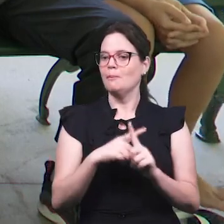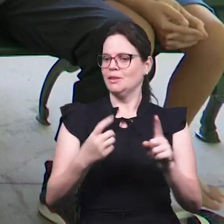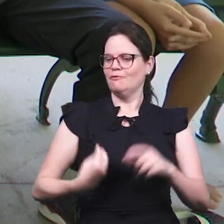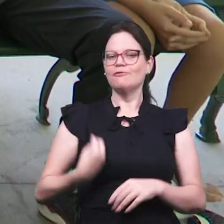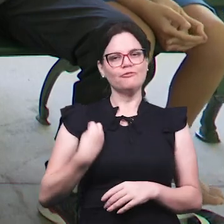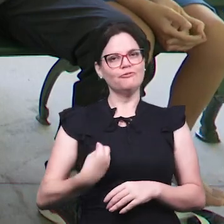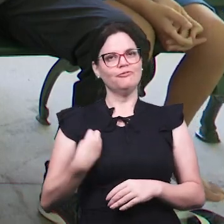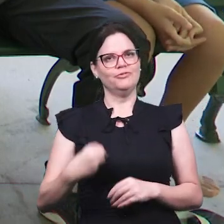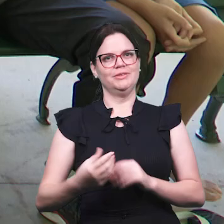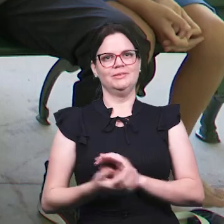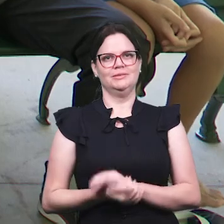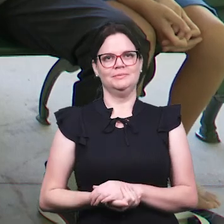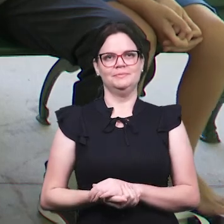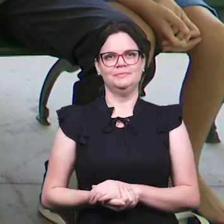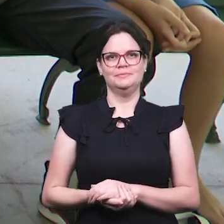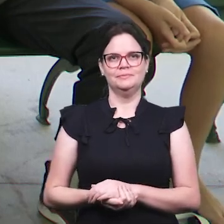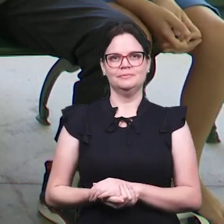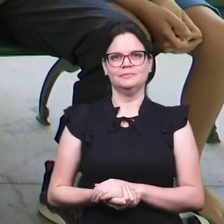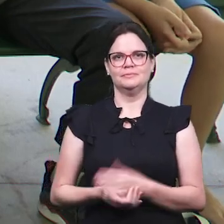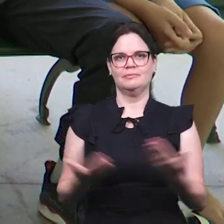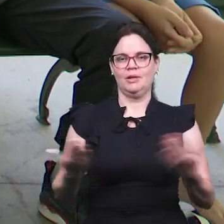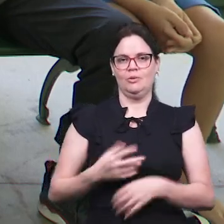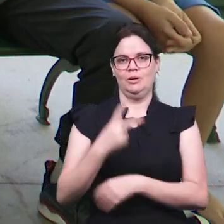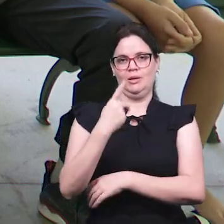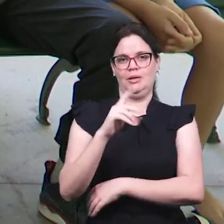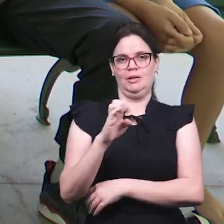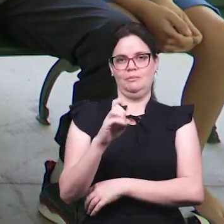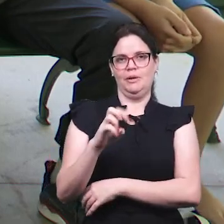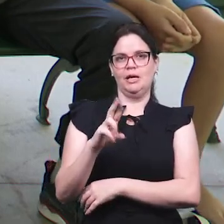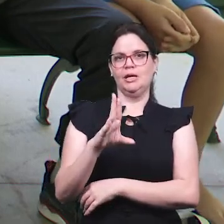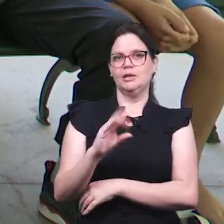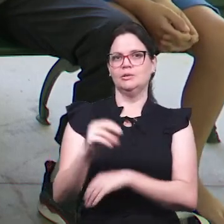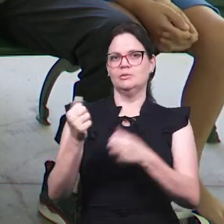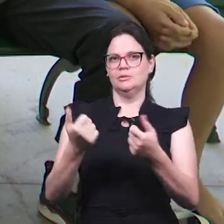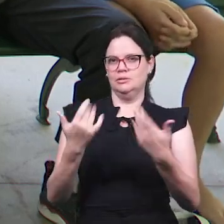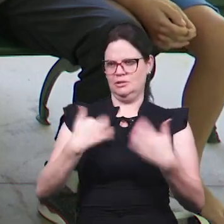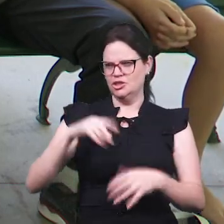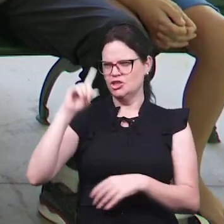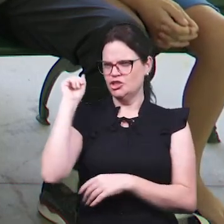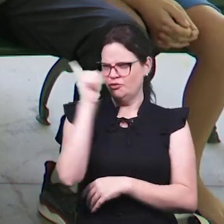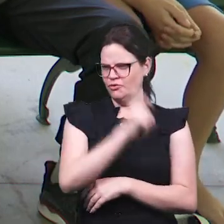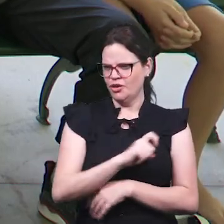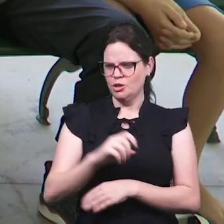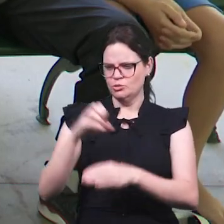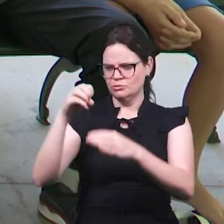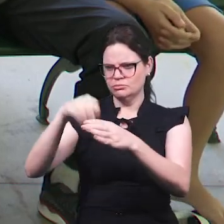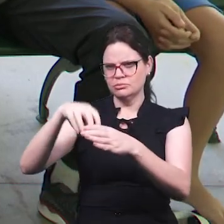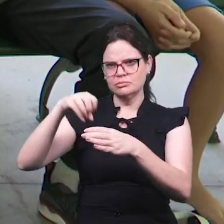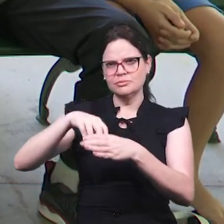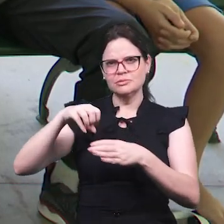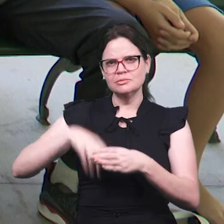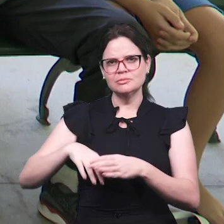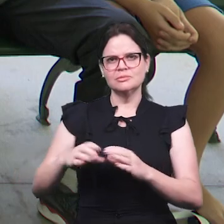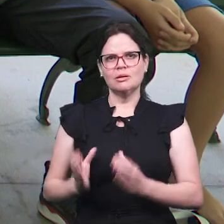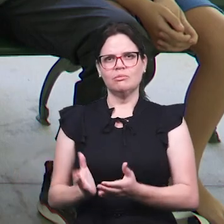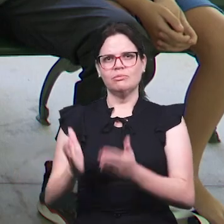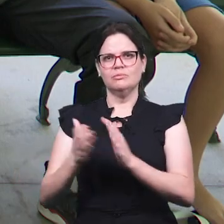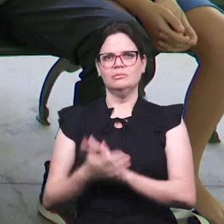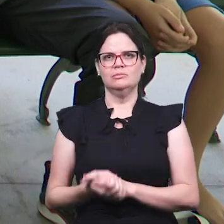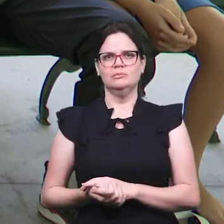vida. E agora o Pedro vai falar para mim. Pedro, foi difícil cultivar essa